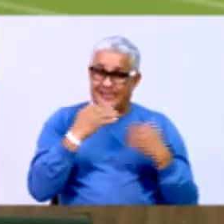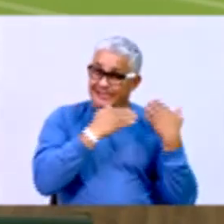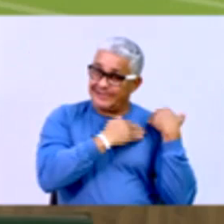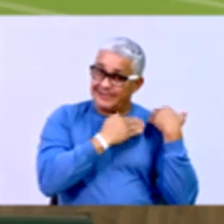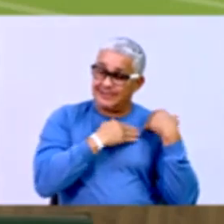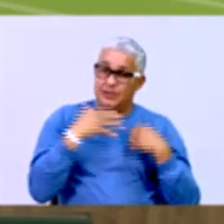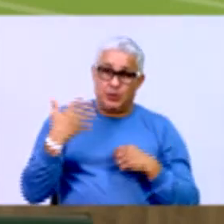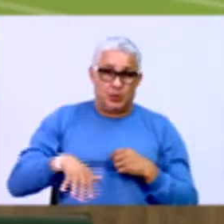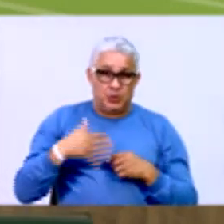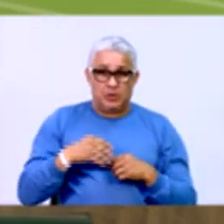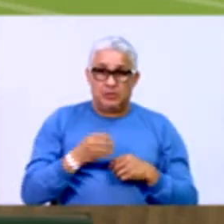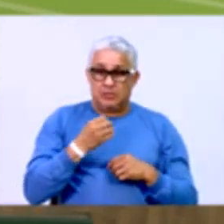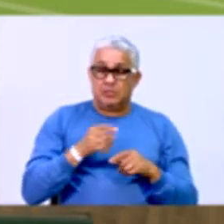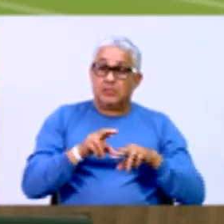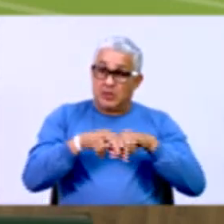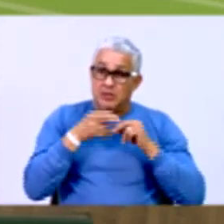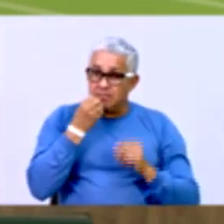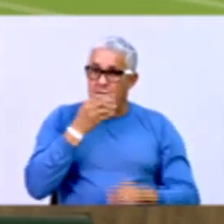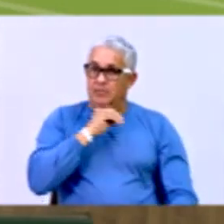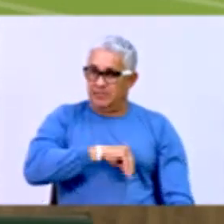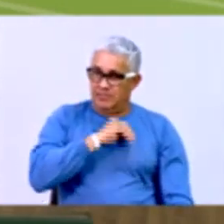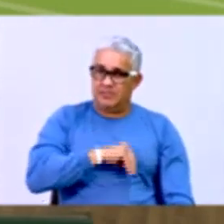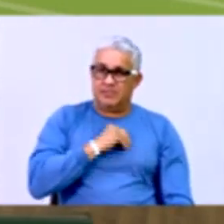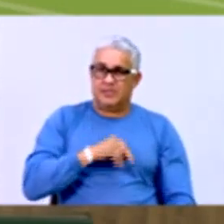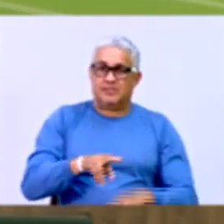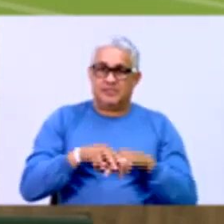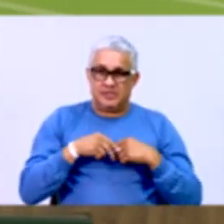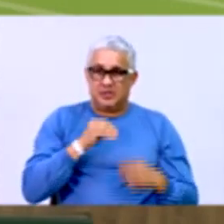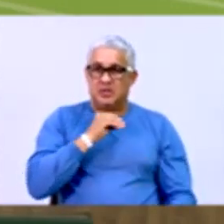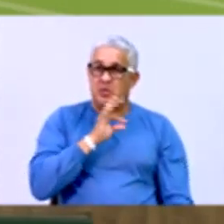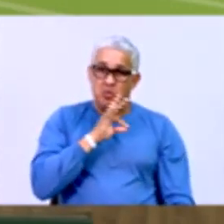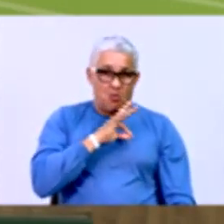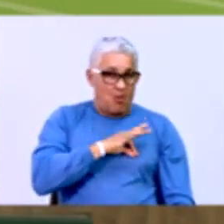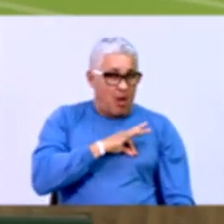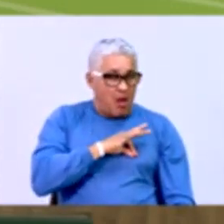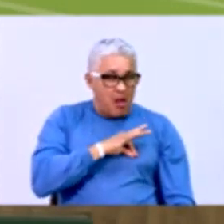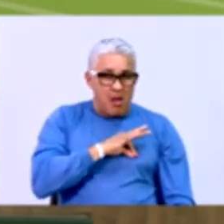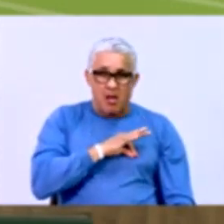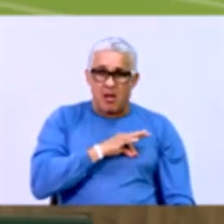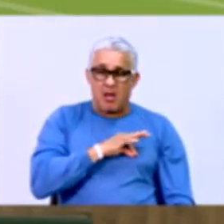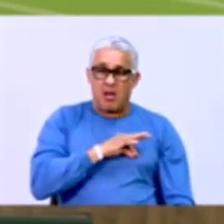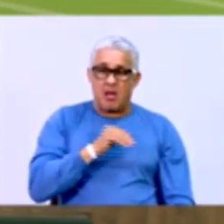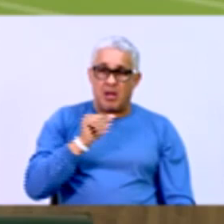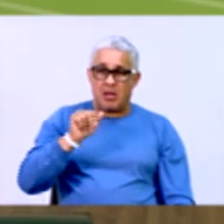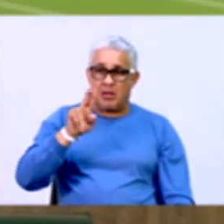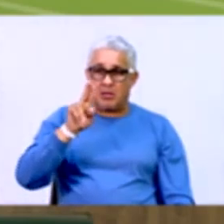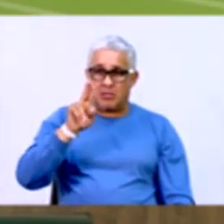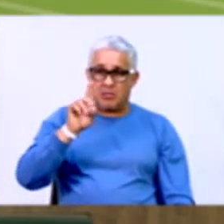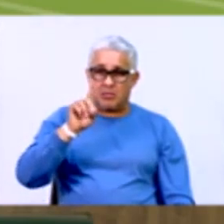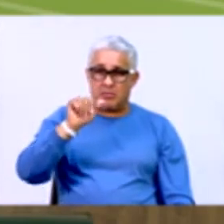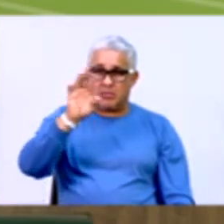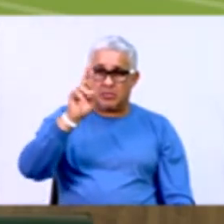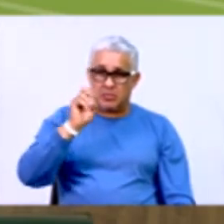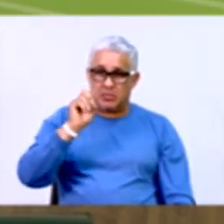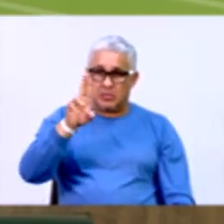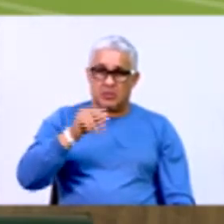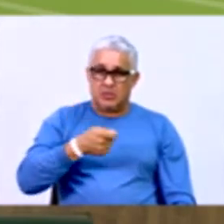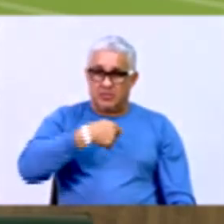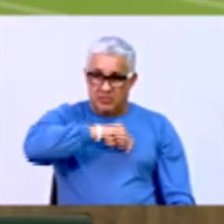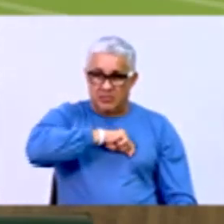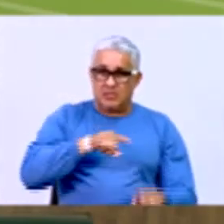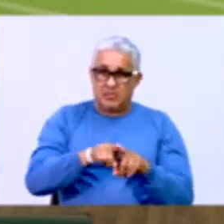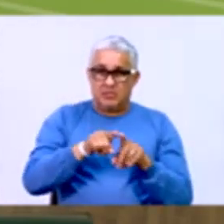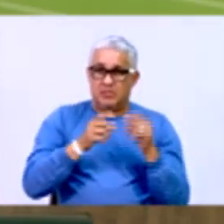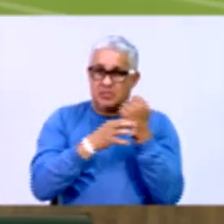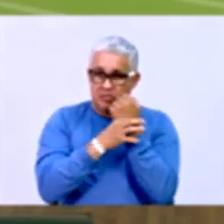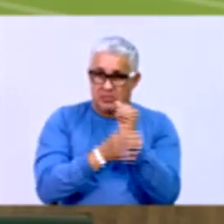grande, por isso são bons salários. Os salários não são lá um auditor fiscal, um auditor tributário, um auditor de segurança,